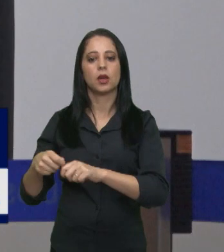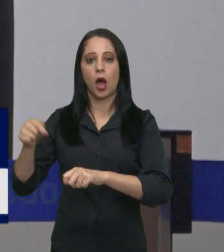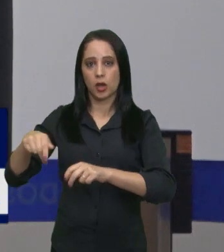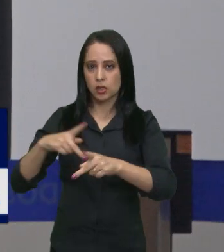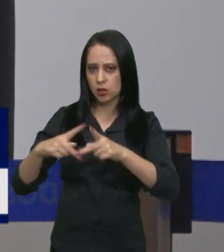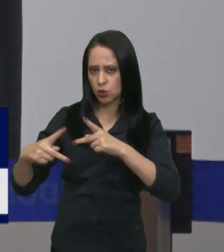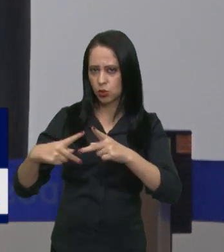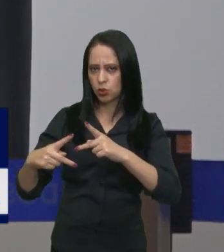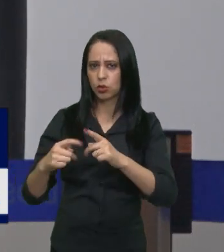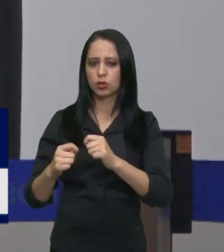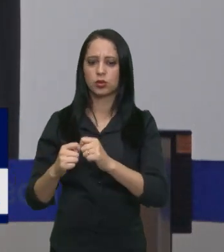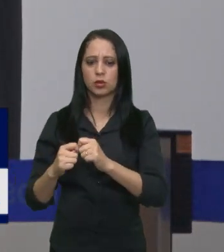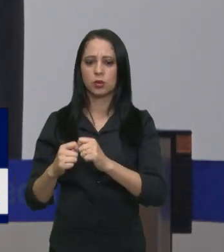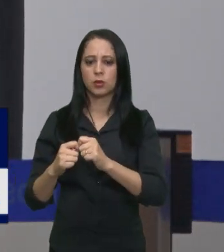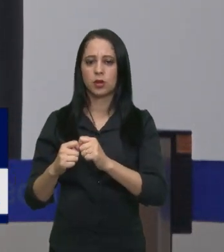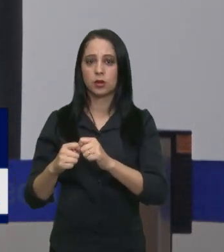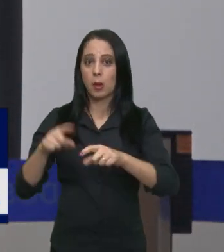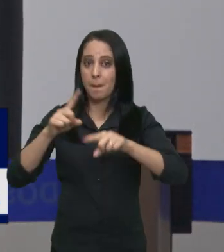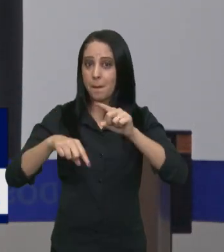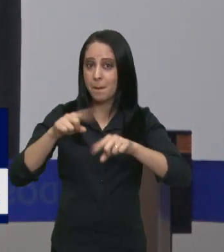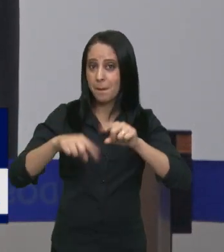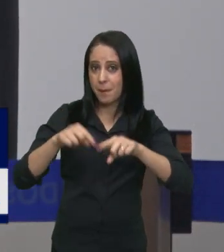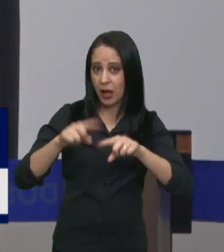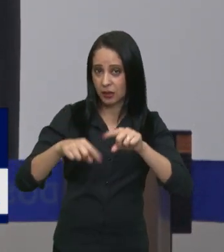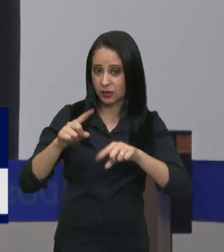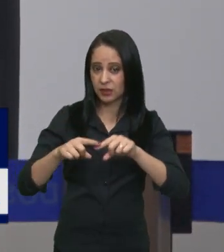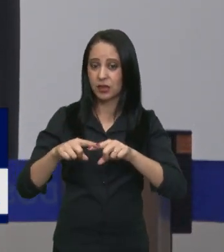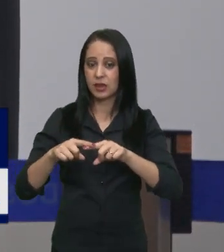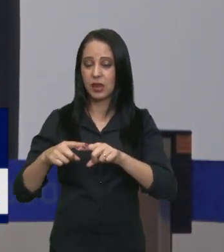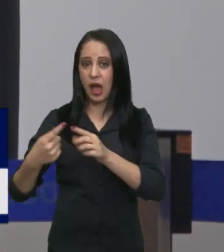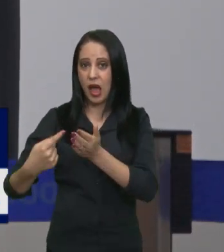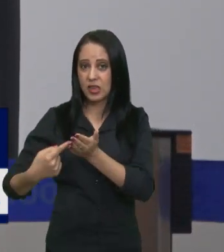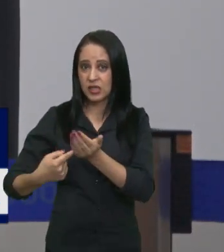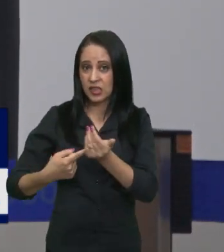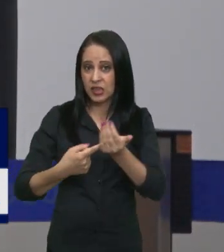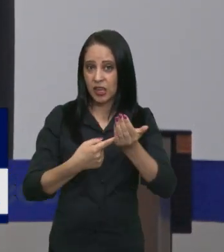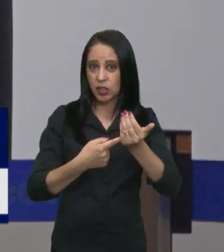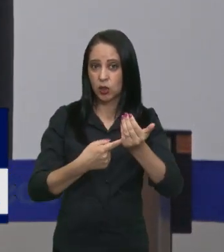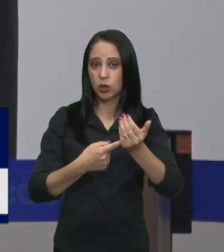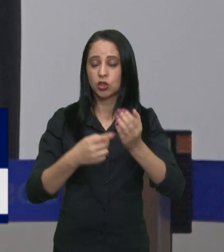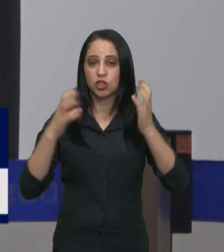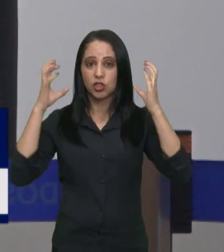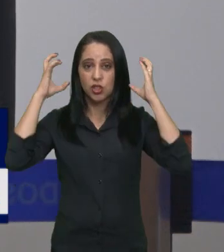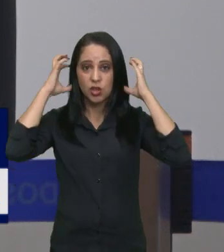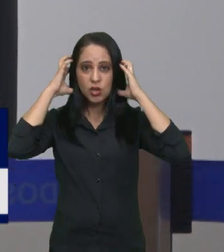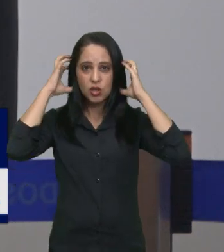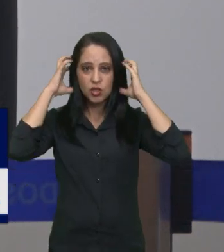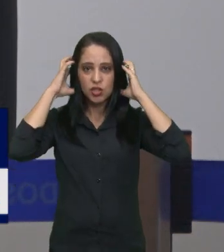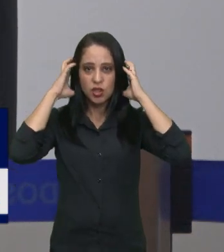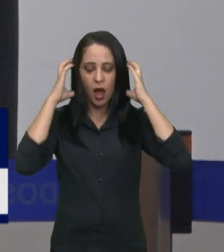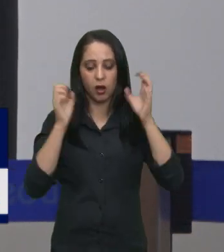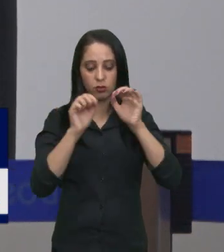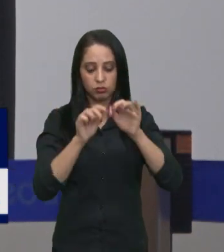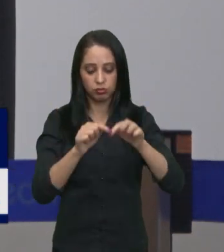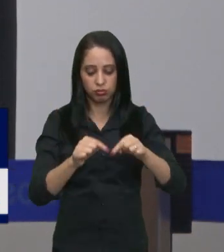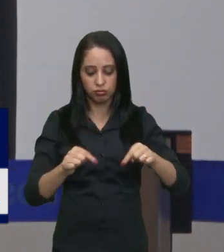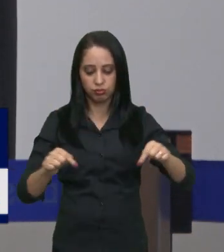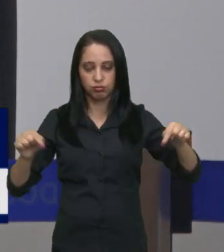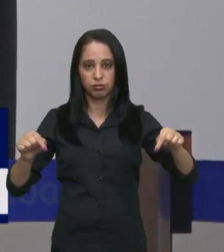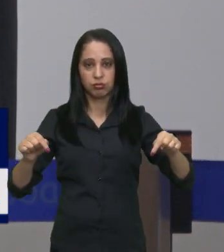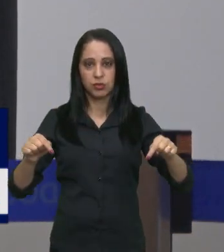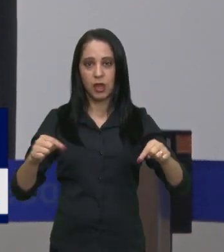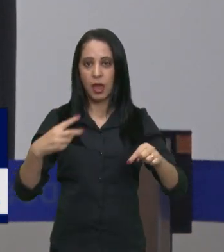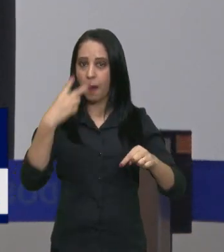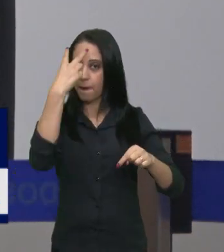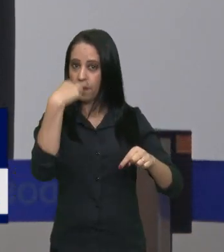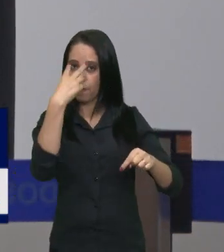de São José dos Campos equipamentos com recursos de audiodescrição para pessoas com deficiência visual.